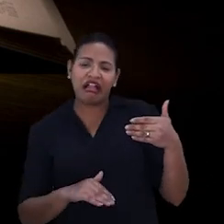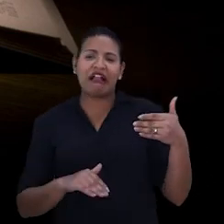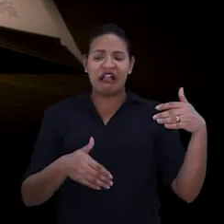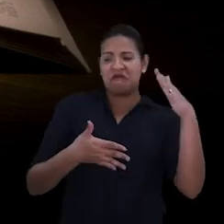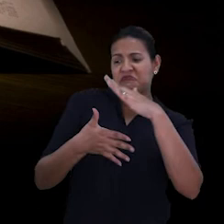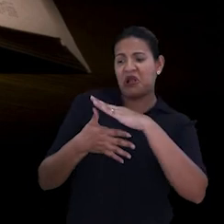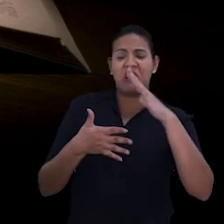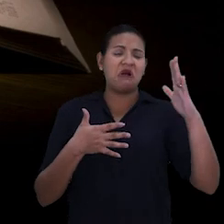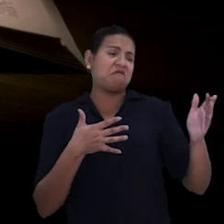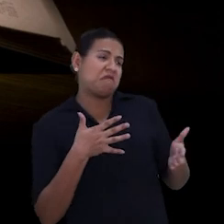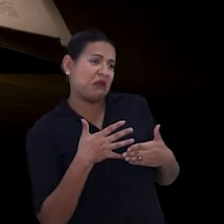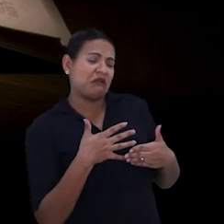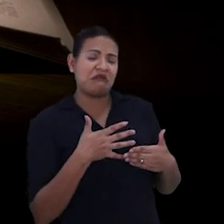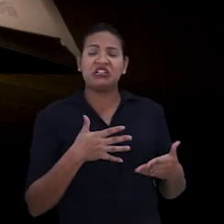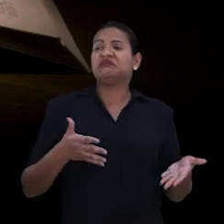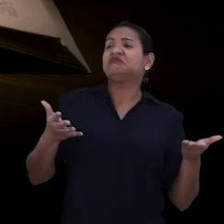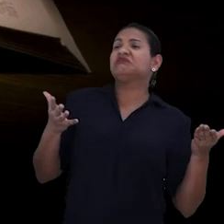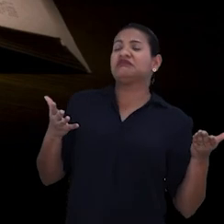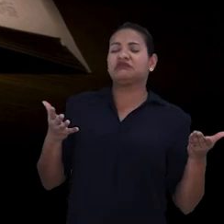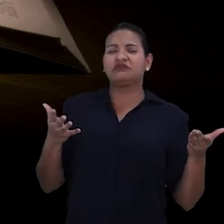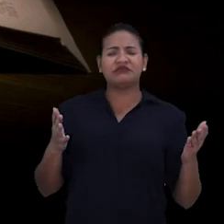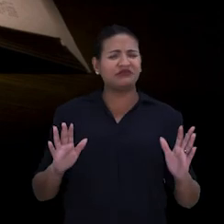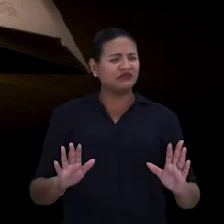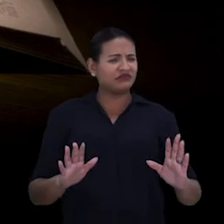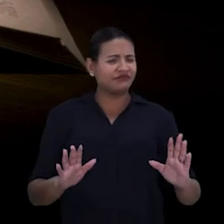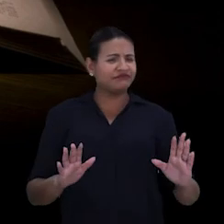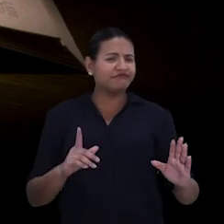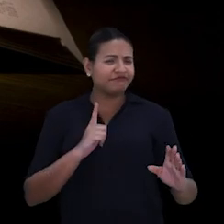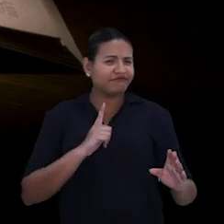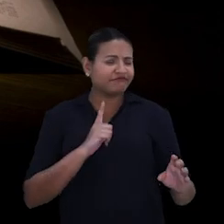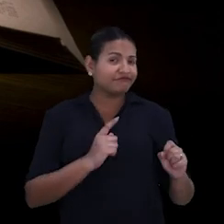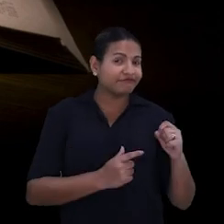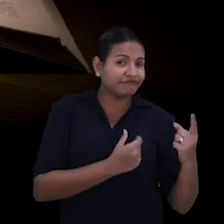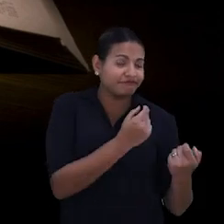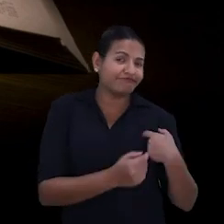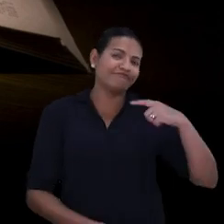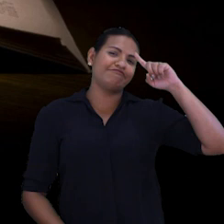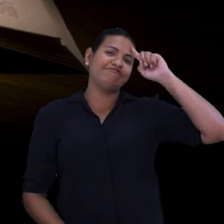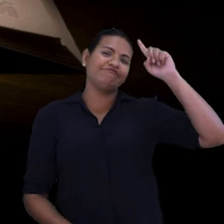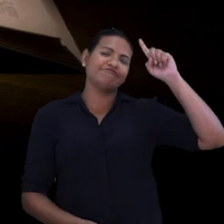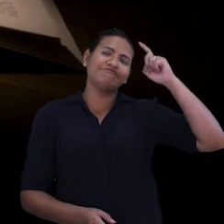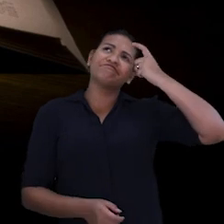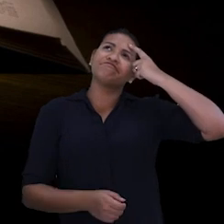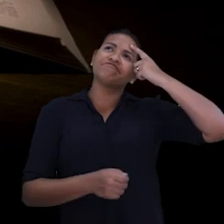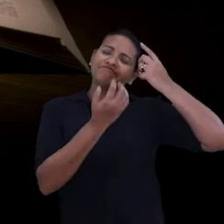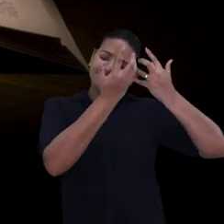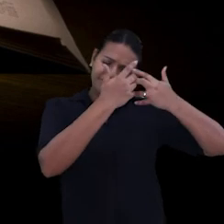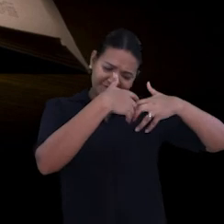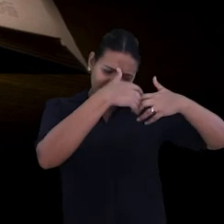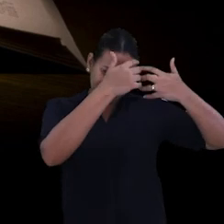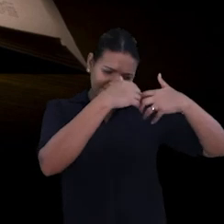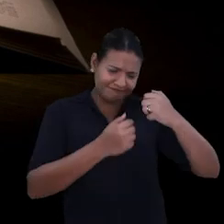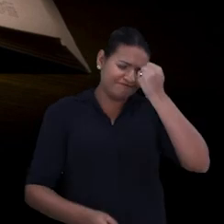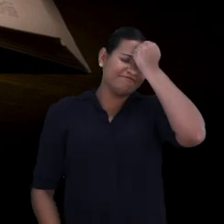somos, na tremenda grandiosidade total. Ainda há uns dias a reflexão e o arrependimento.